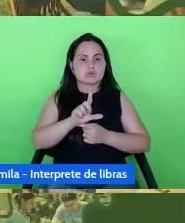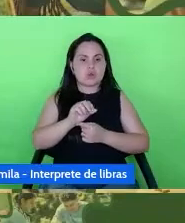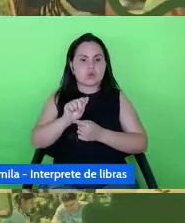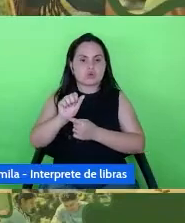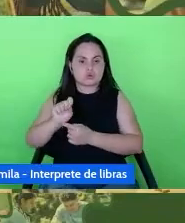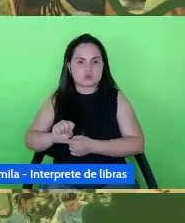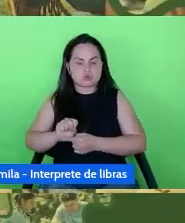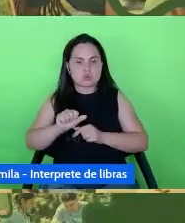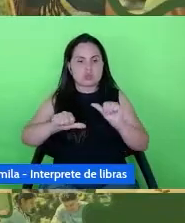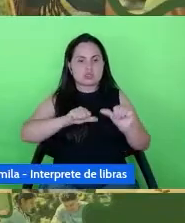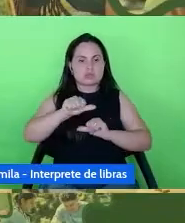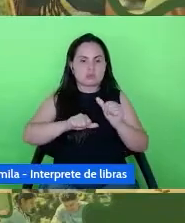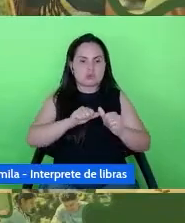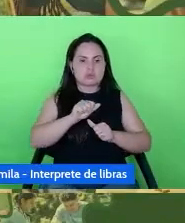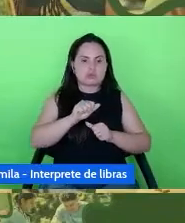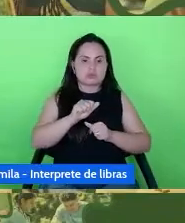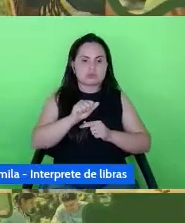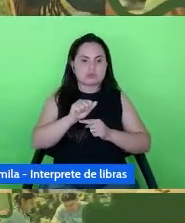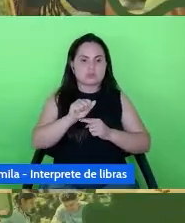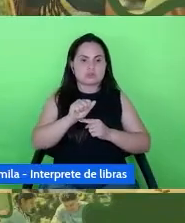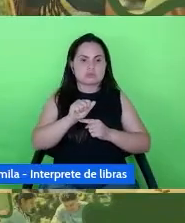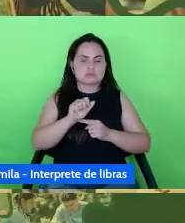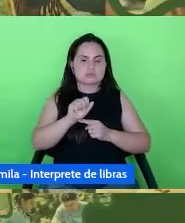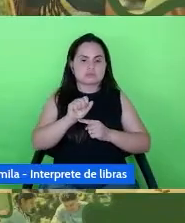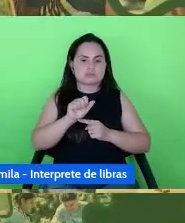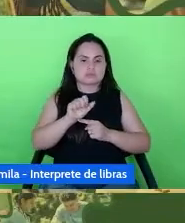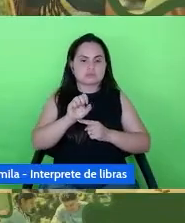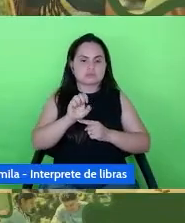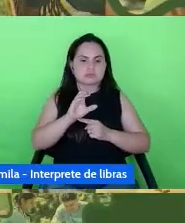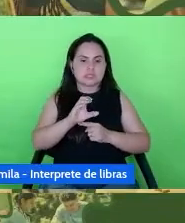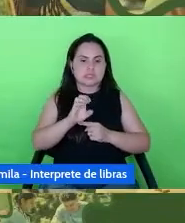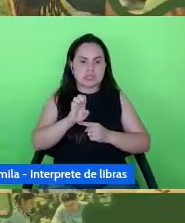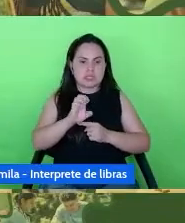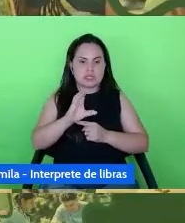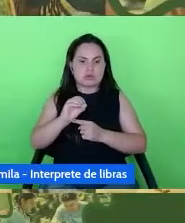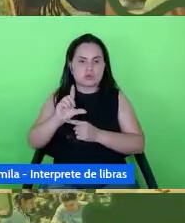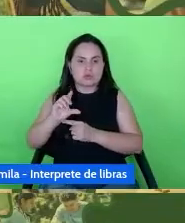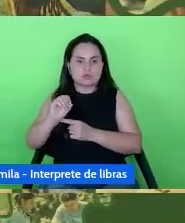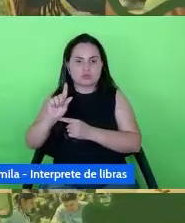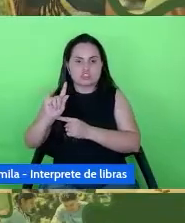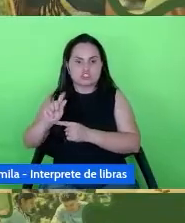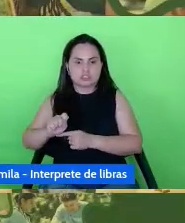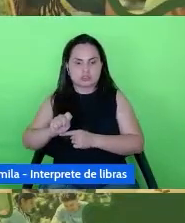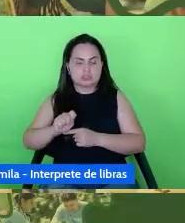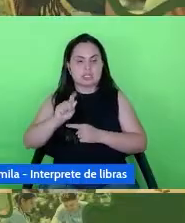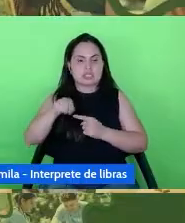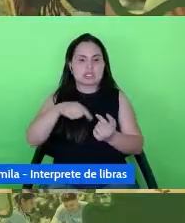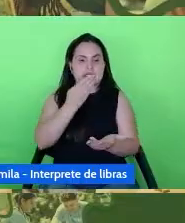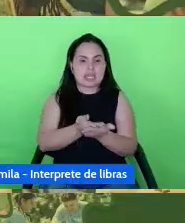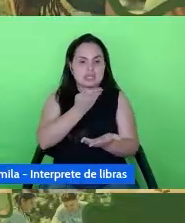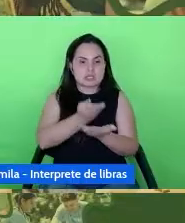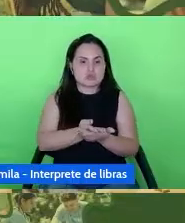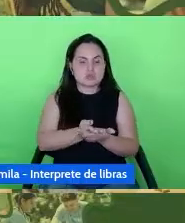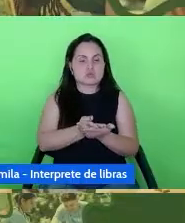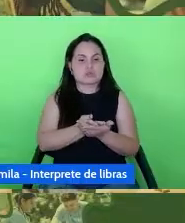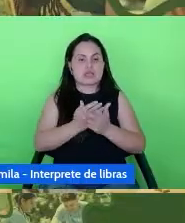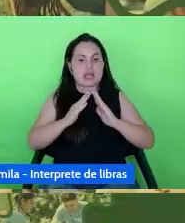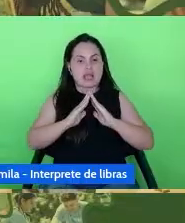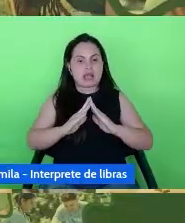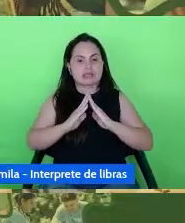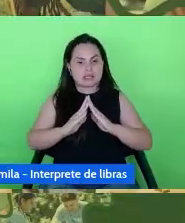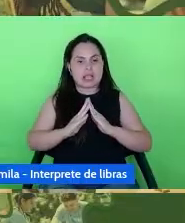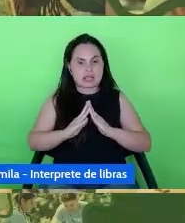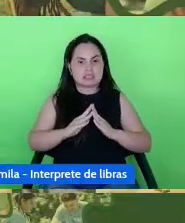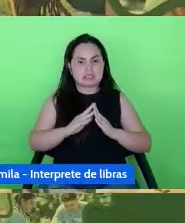depois virou oikoslogia e virou ecologia, que é estudar a morada. Oikos é